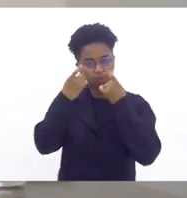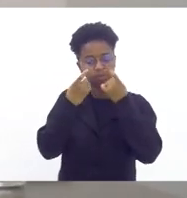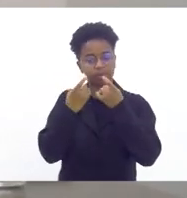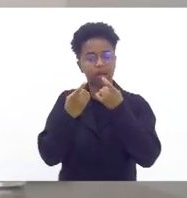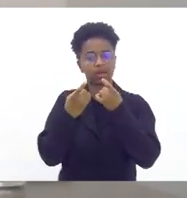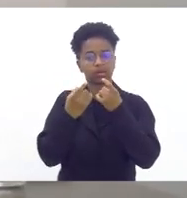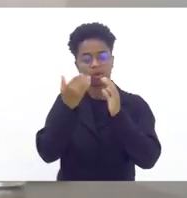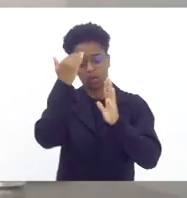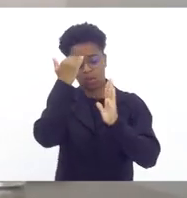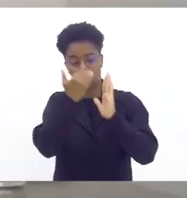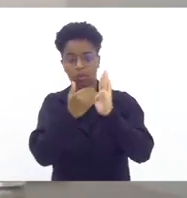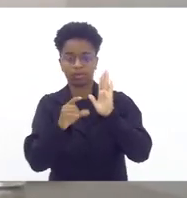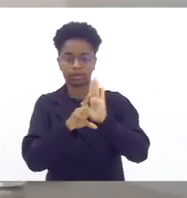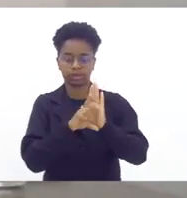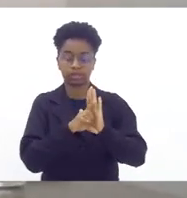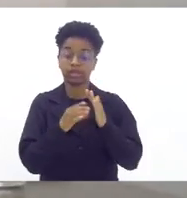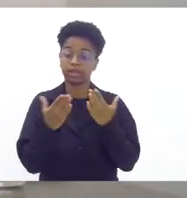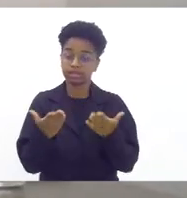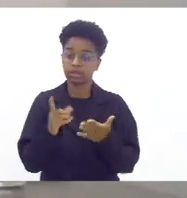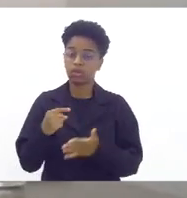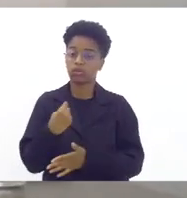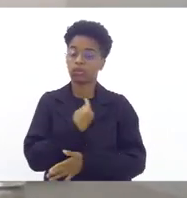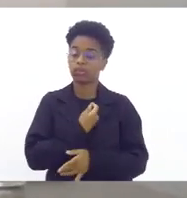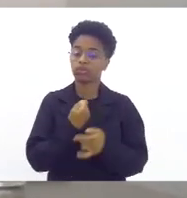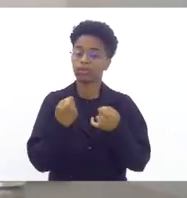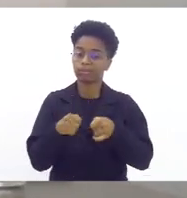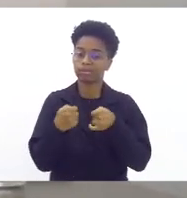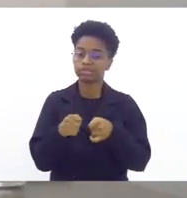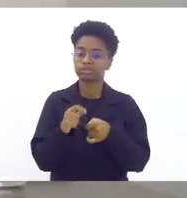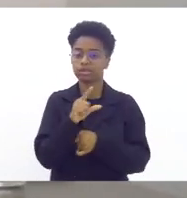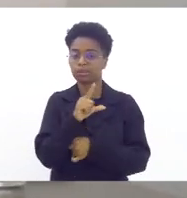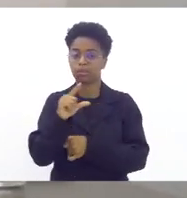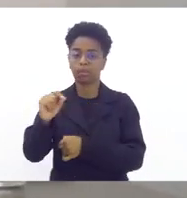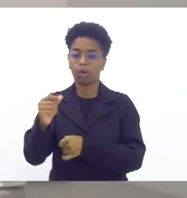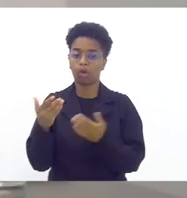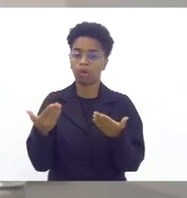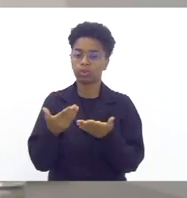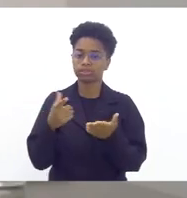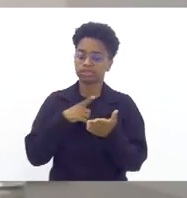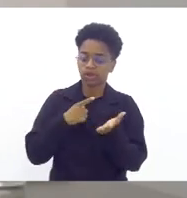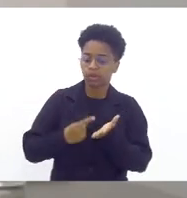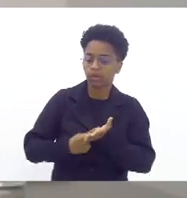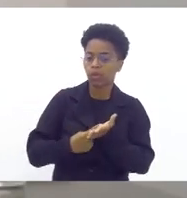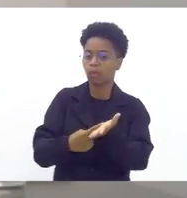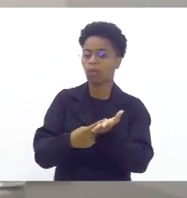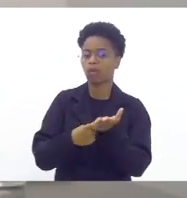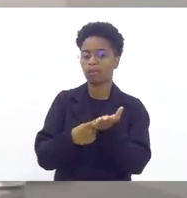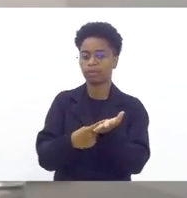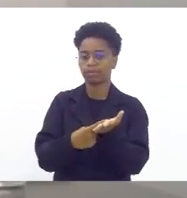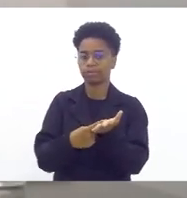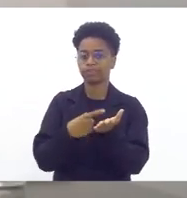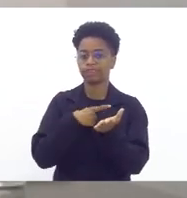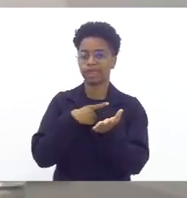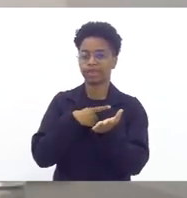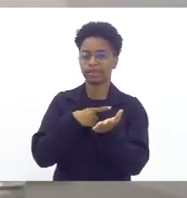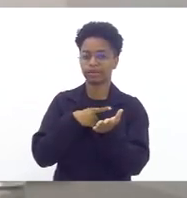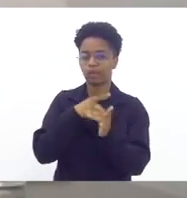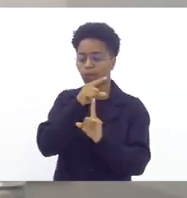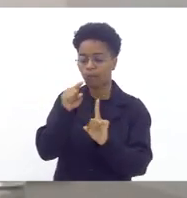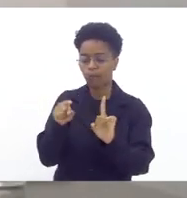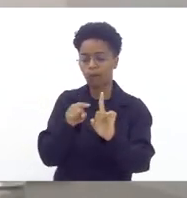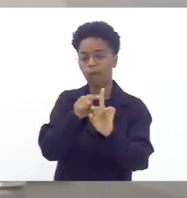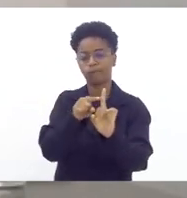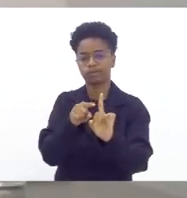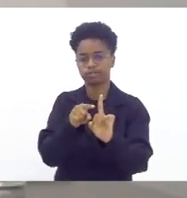legislação. Então, eu acho que a gente tem que sair daqui com esse compromisso, com essa, digamos assim, tarefa de